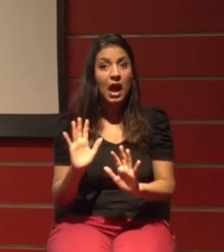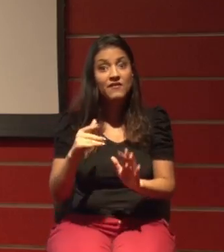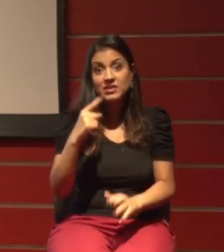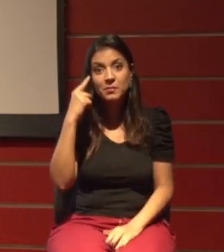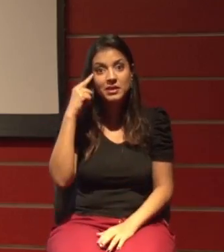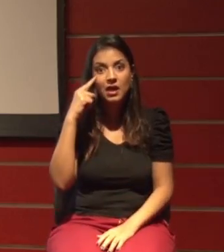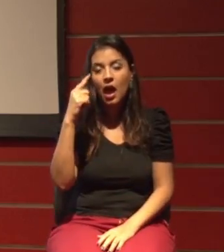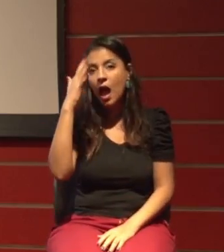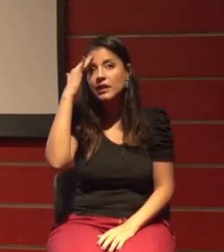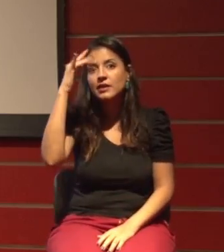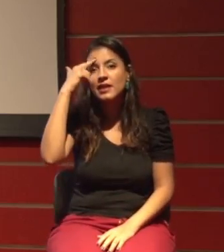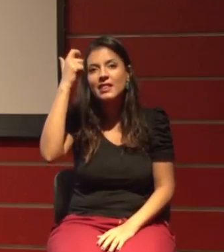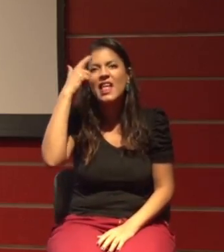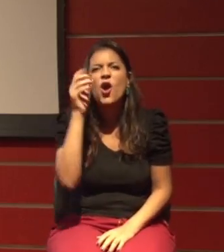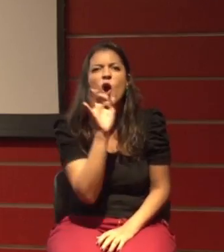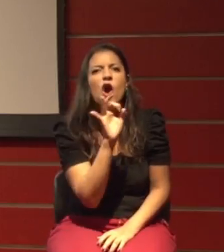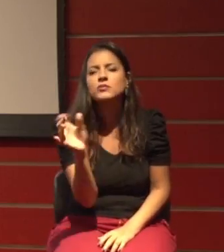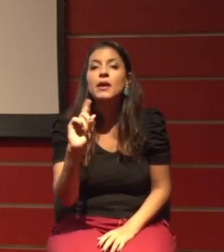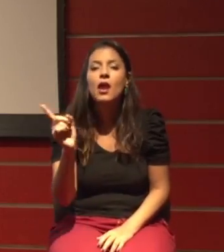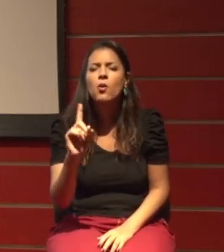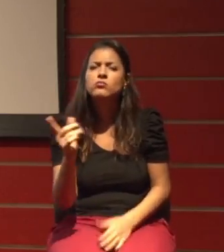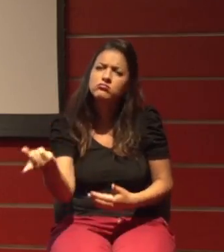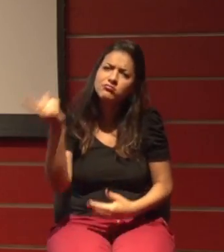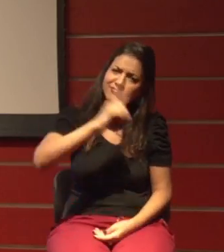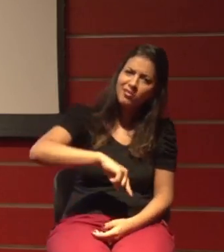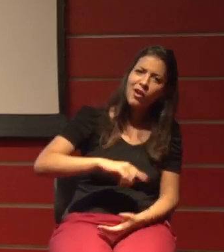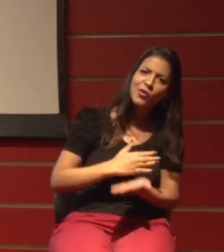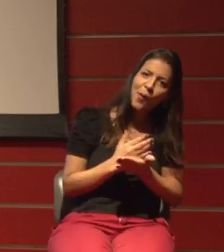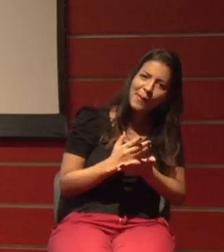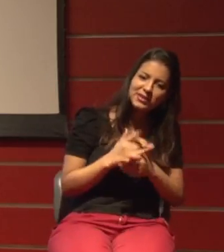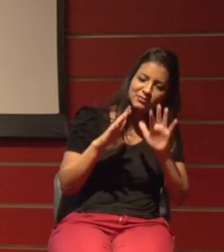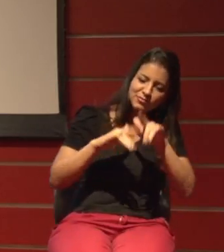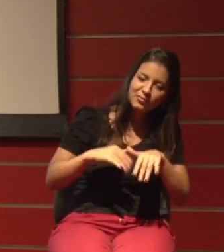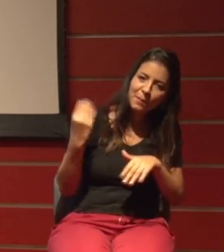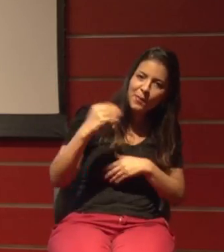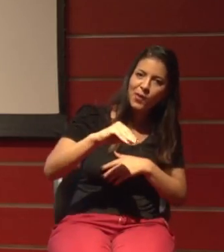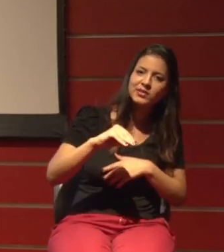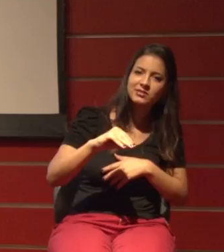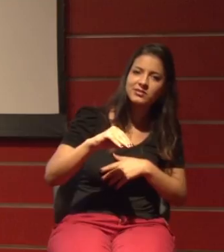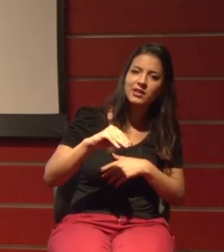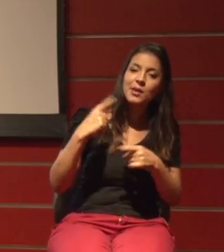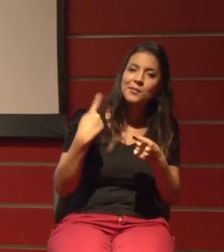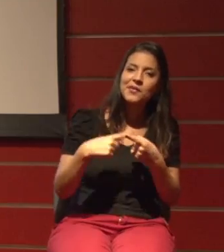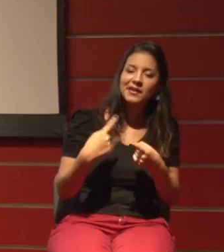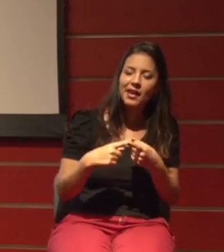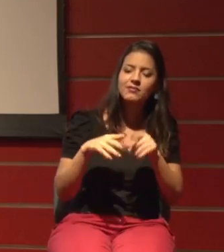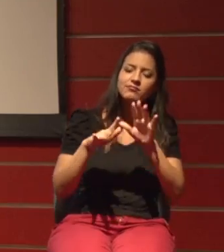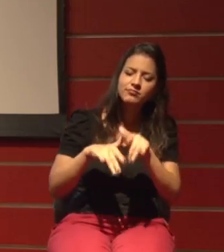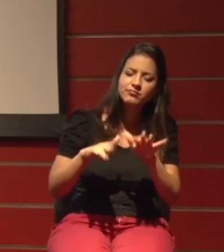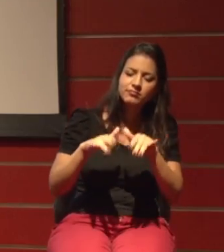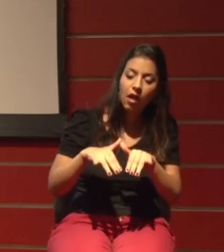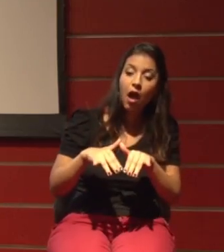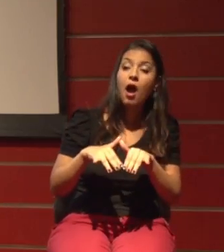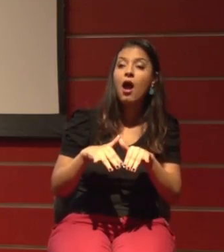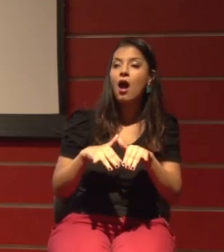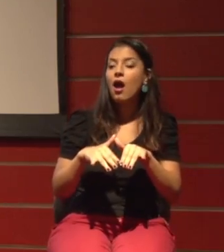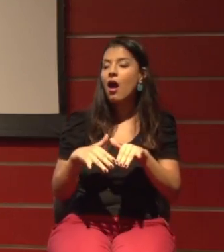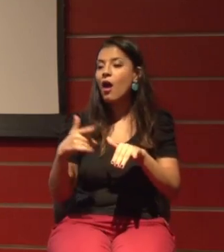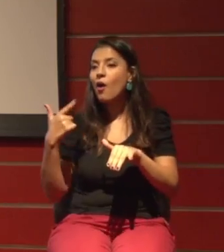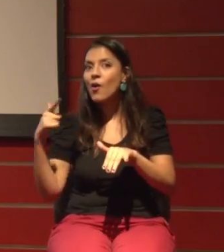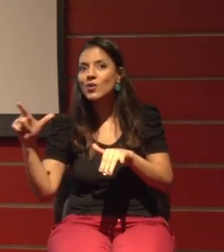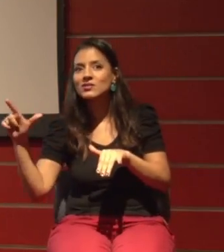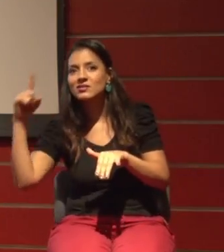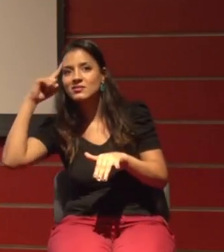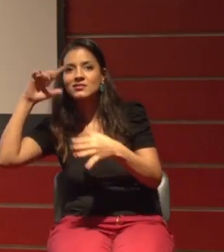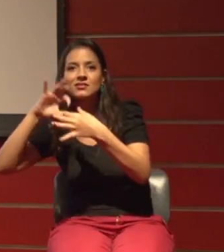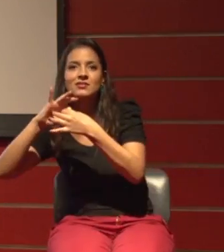boa vou deixar não joga ela aqui pra frente entendeu porque ela vai te levar a outros caminhos que já são originais desde o início que